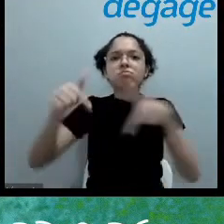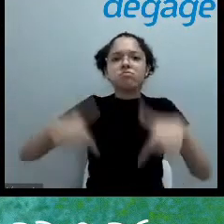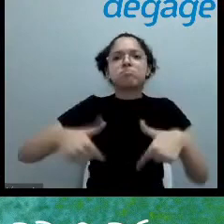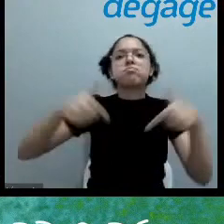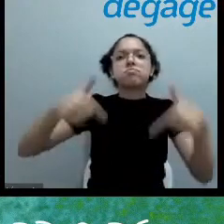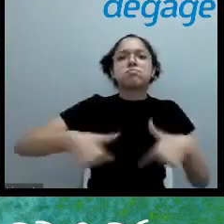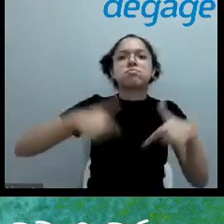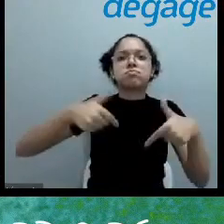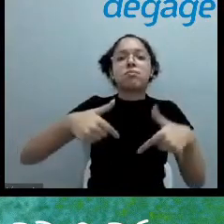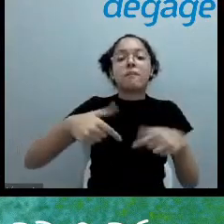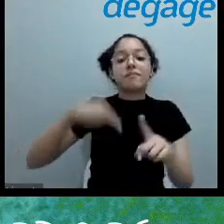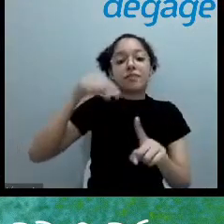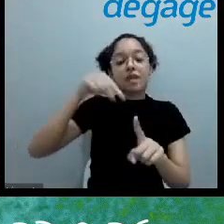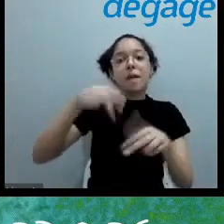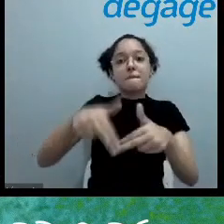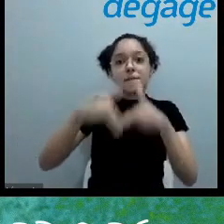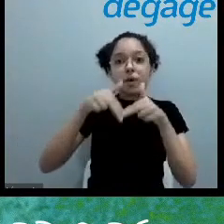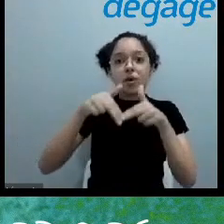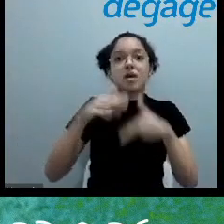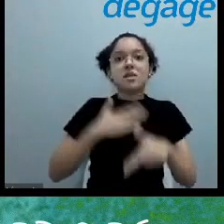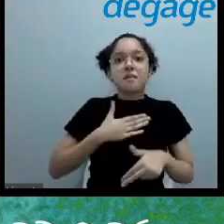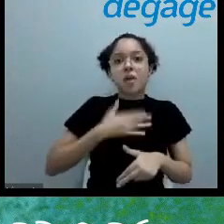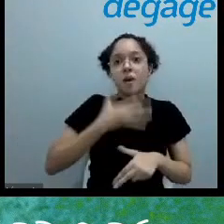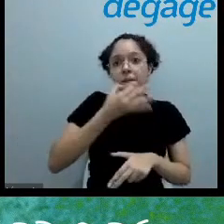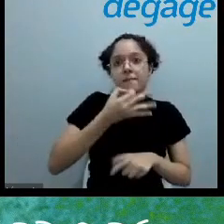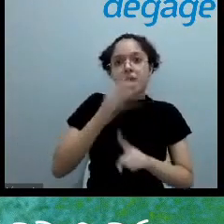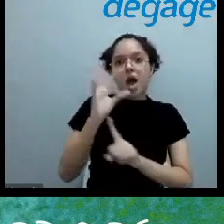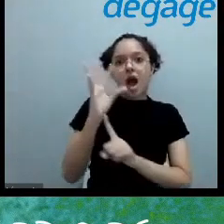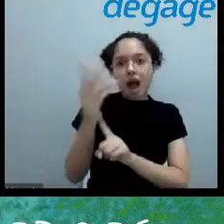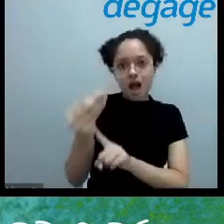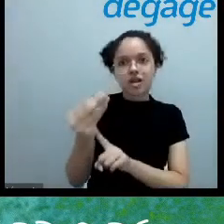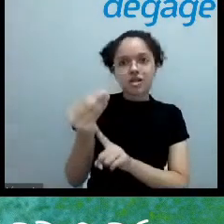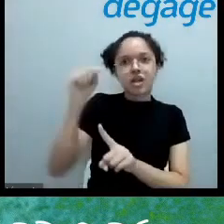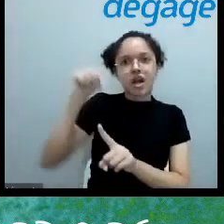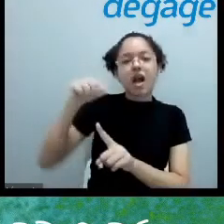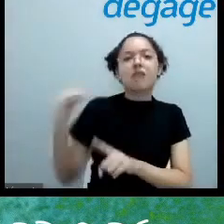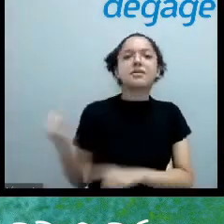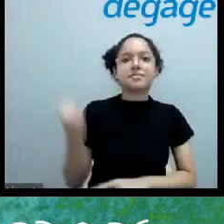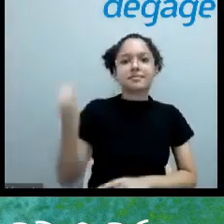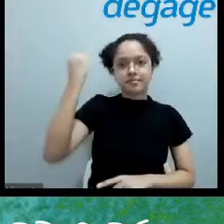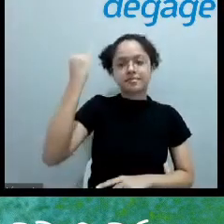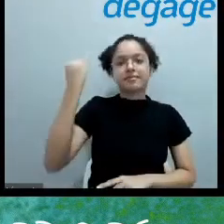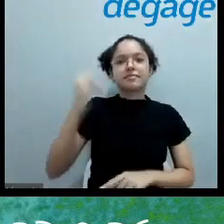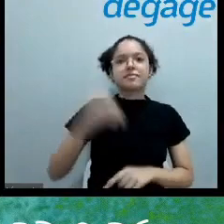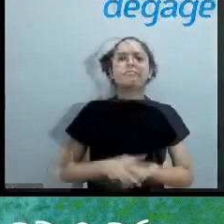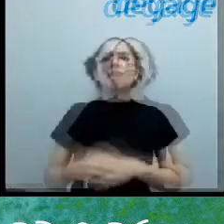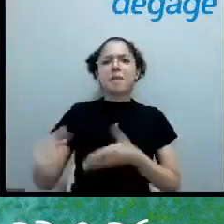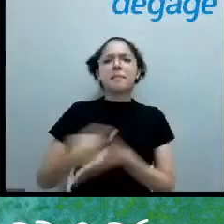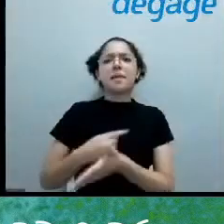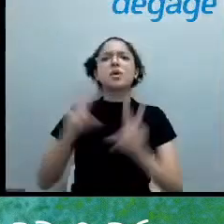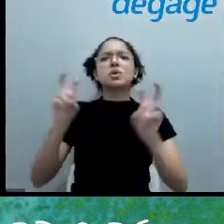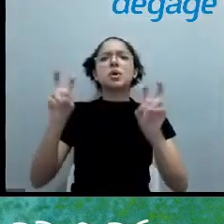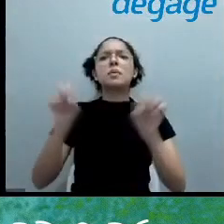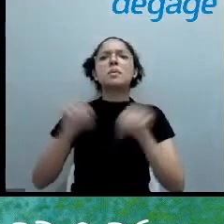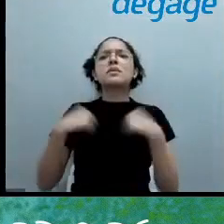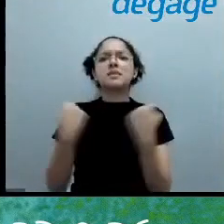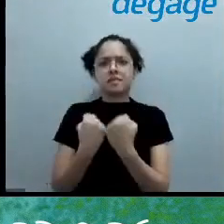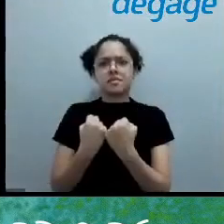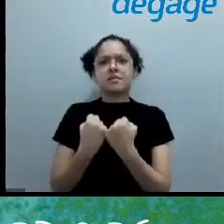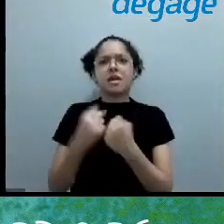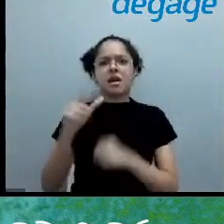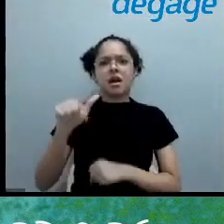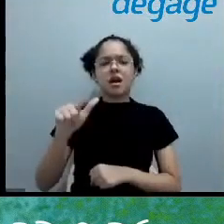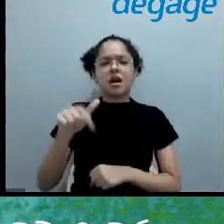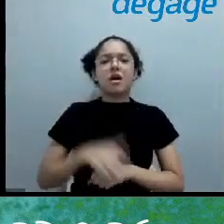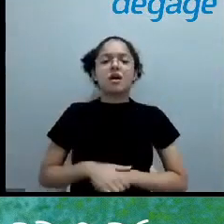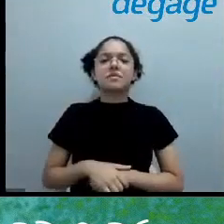papel fundamental e importante nesse processo. É sobre a pergunta do seminário, né? O que pode a arte? Assim como